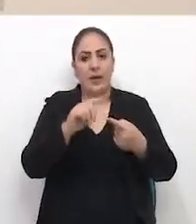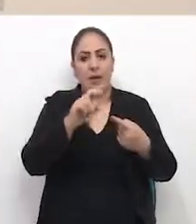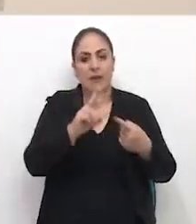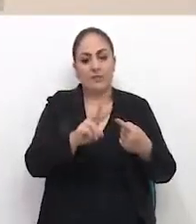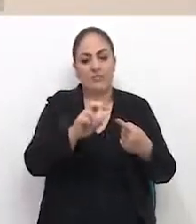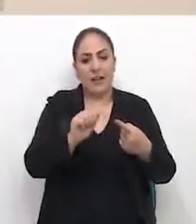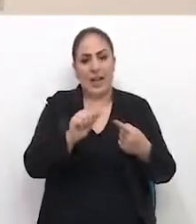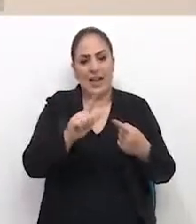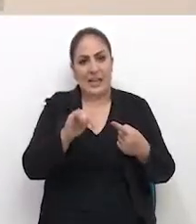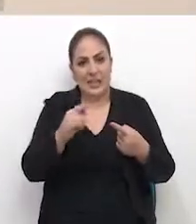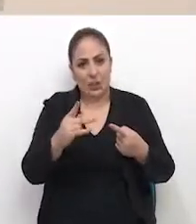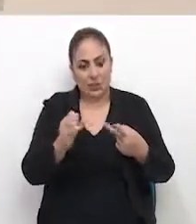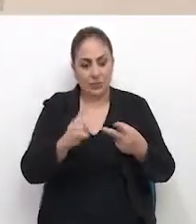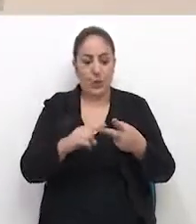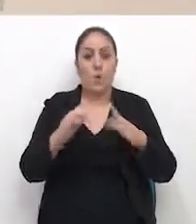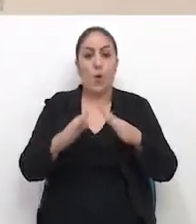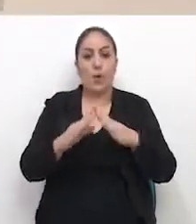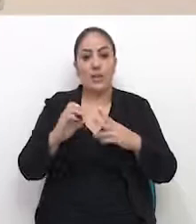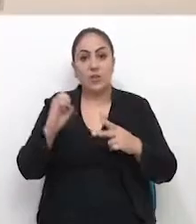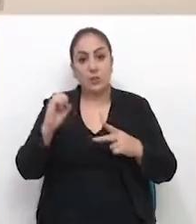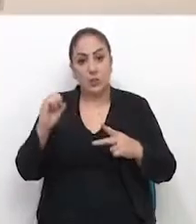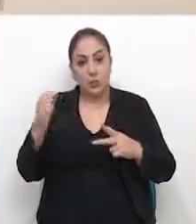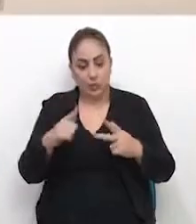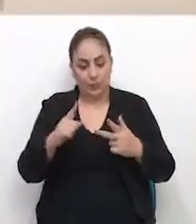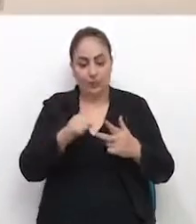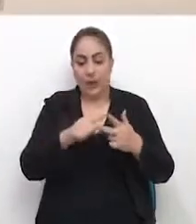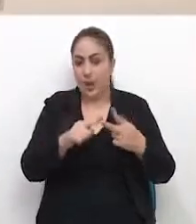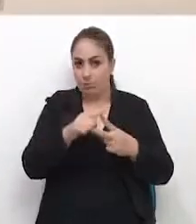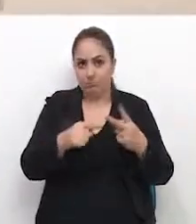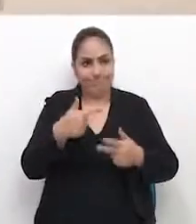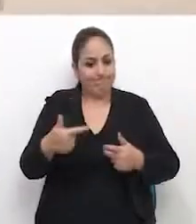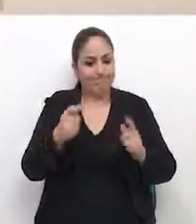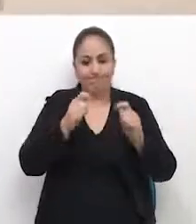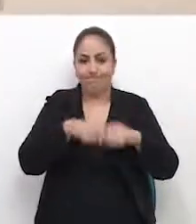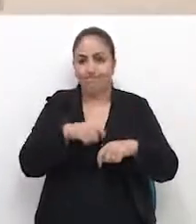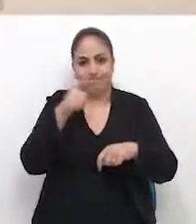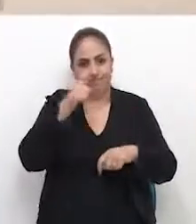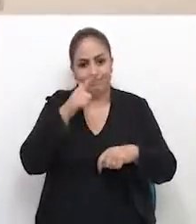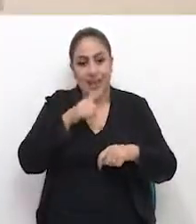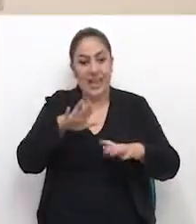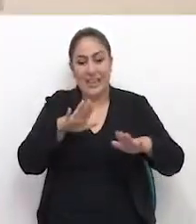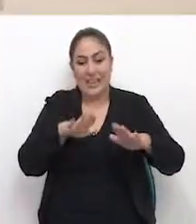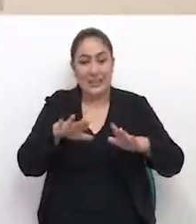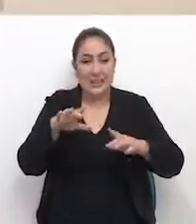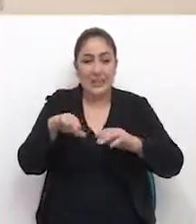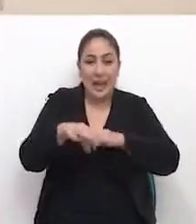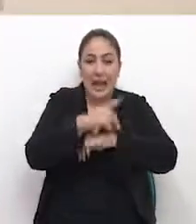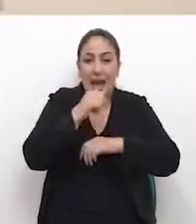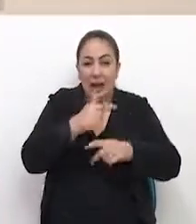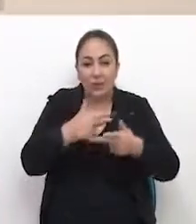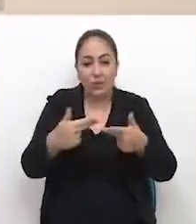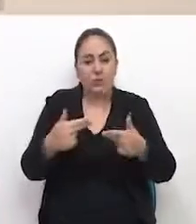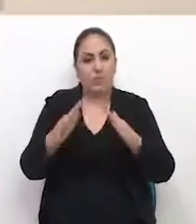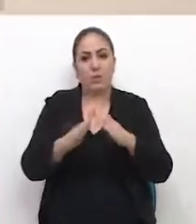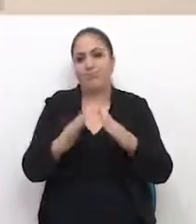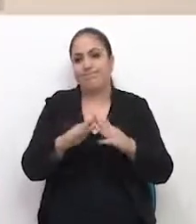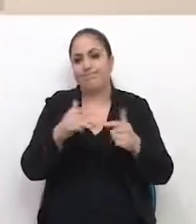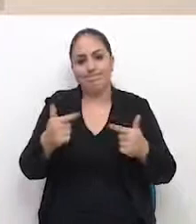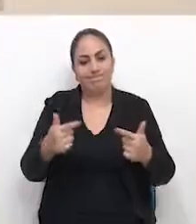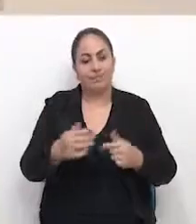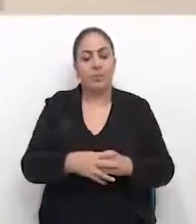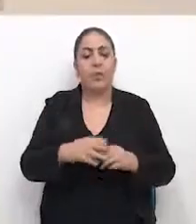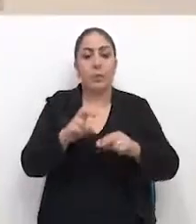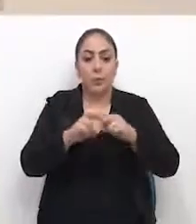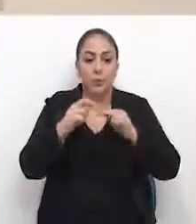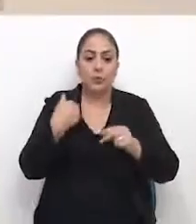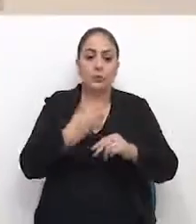bairros Valinhos e Morada do Sol. Essas famílias não têm as condições mínimas de saneamento e de moradia, e